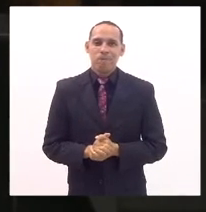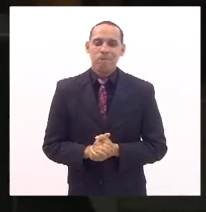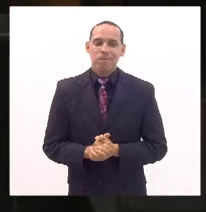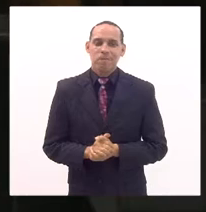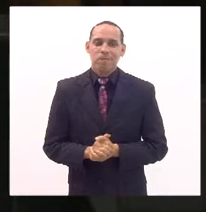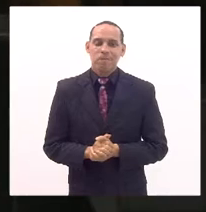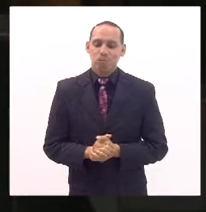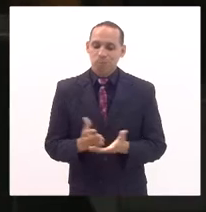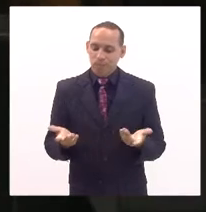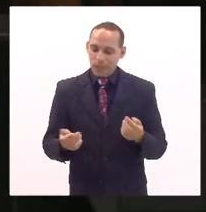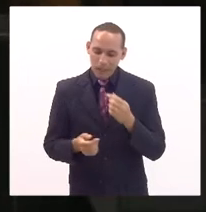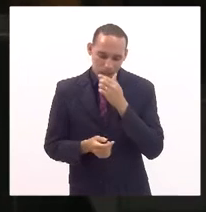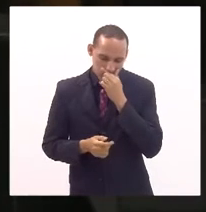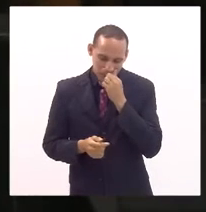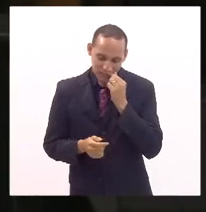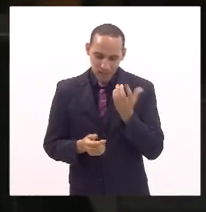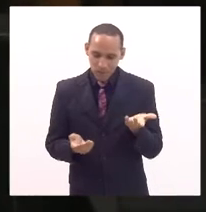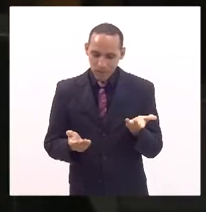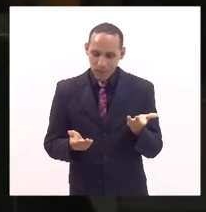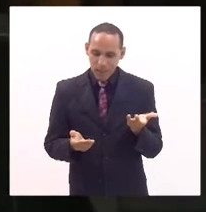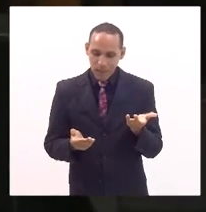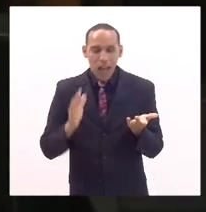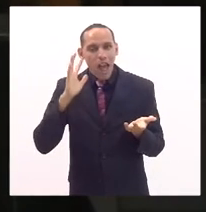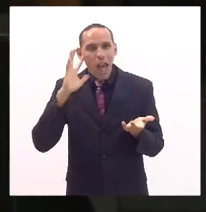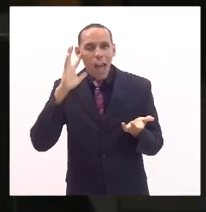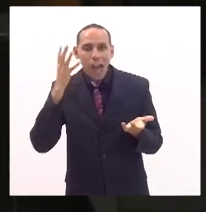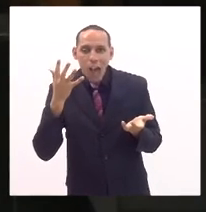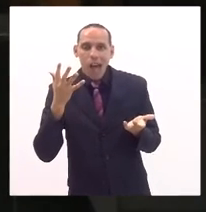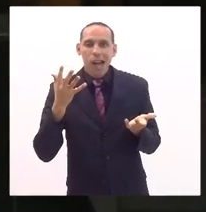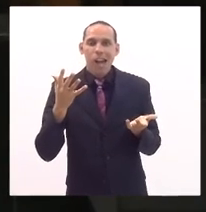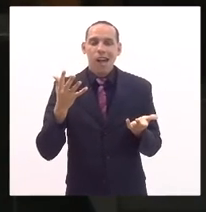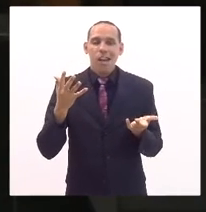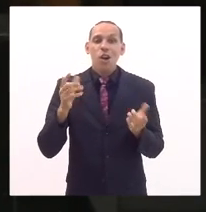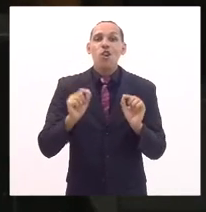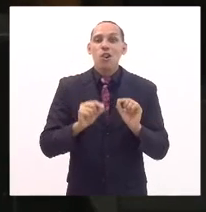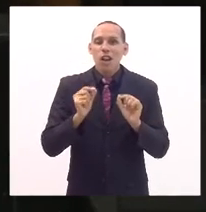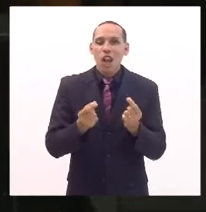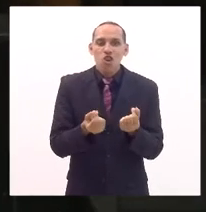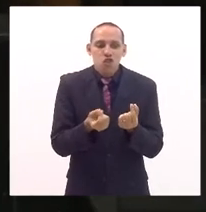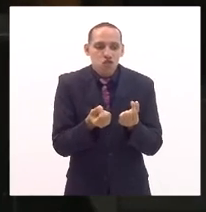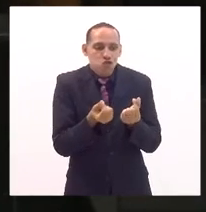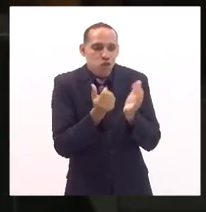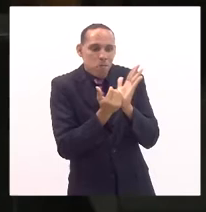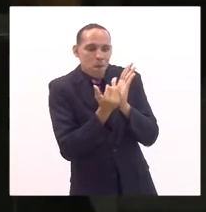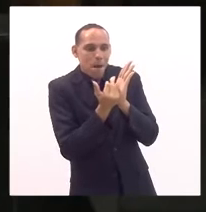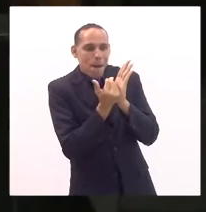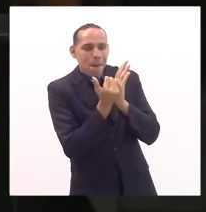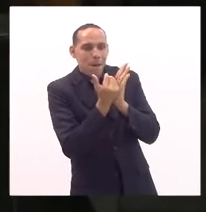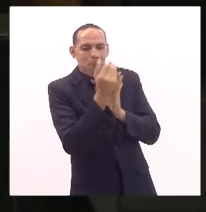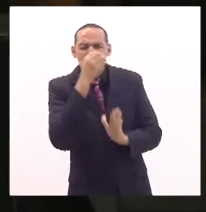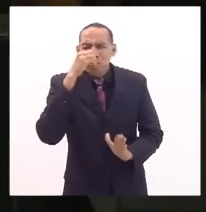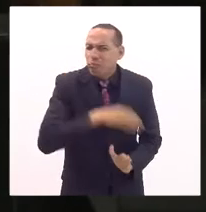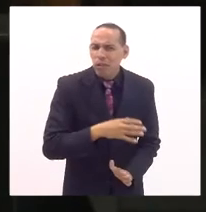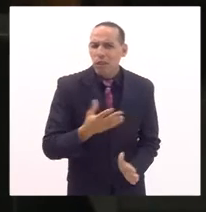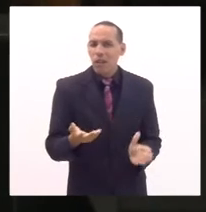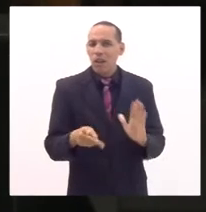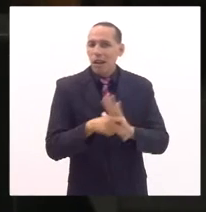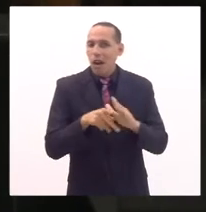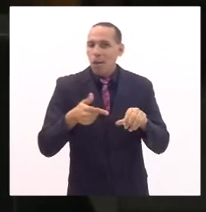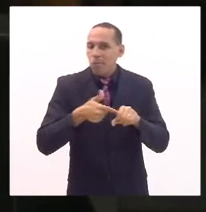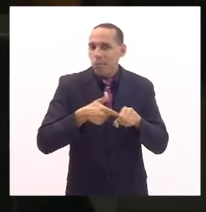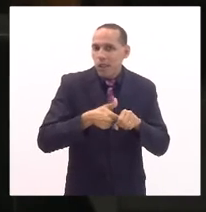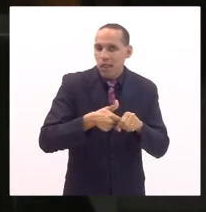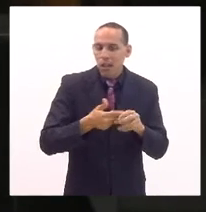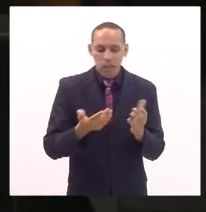bom então você resolve o reajuste absurdo dos